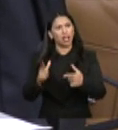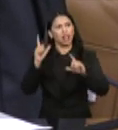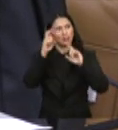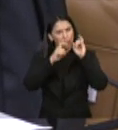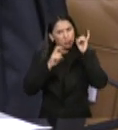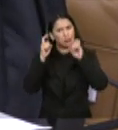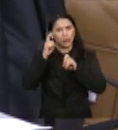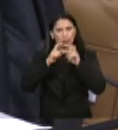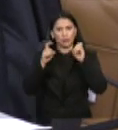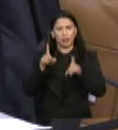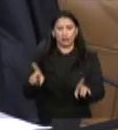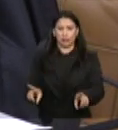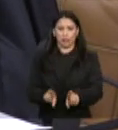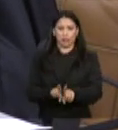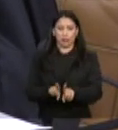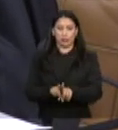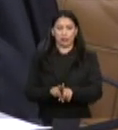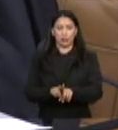preocupações